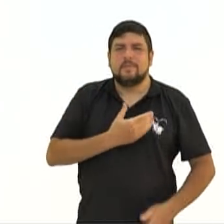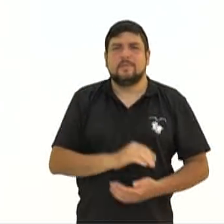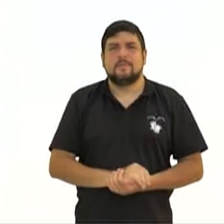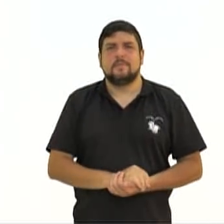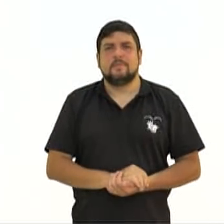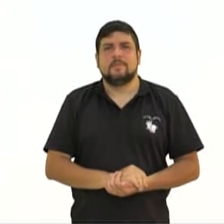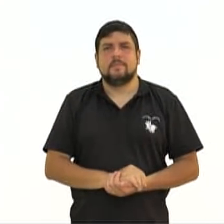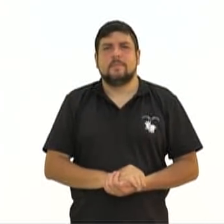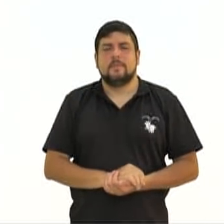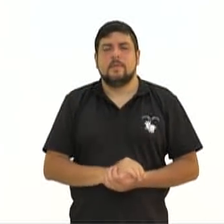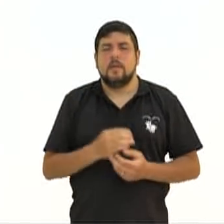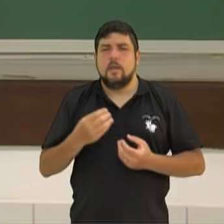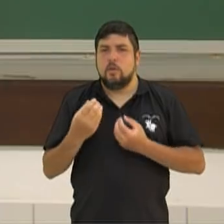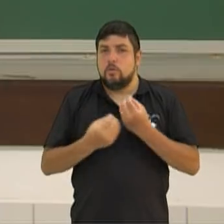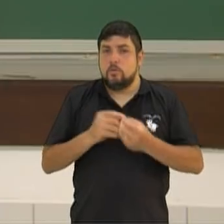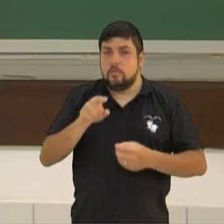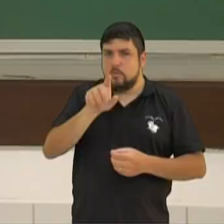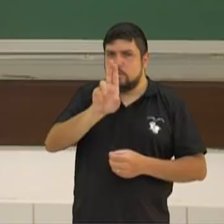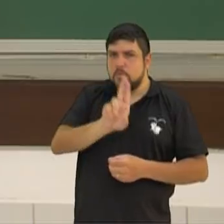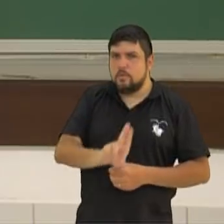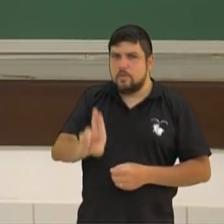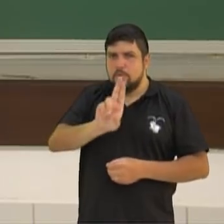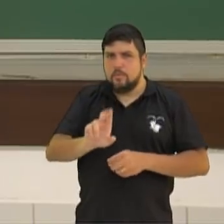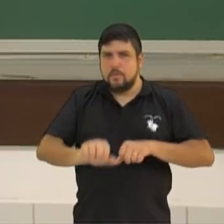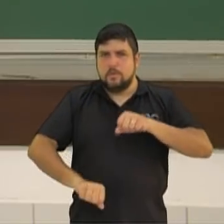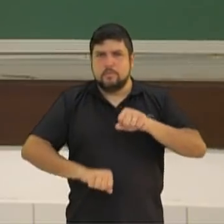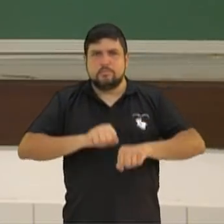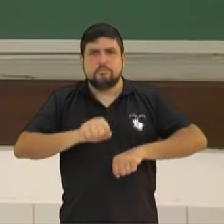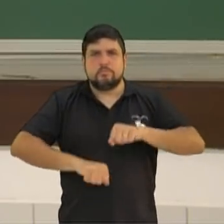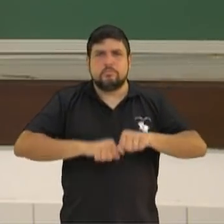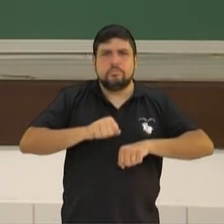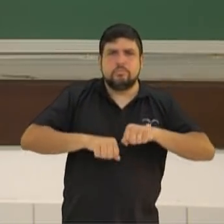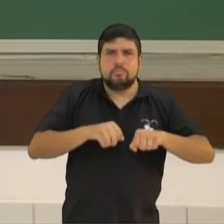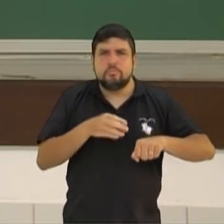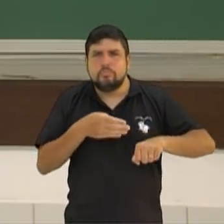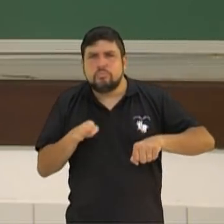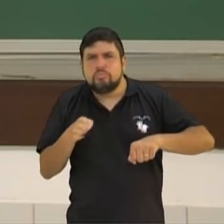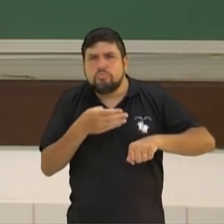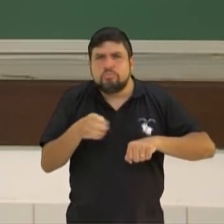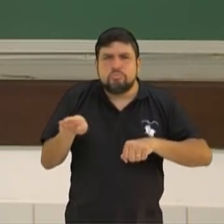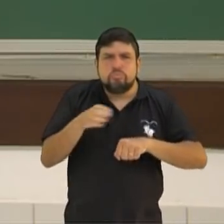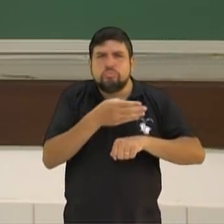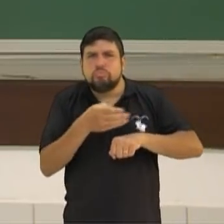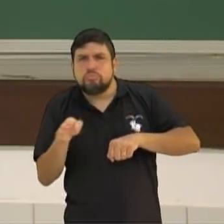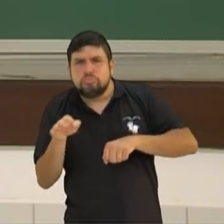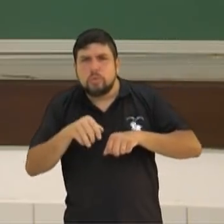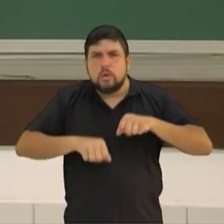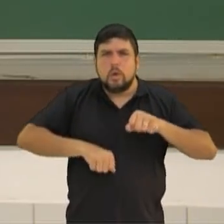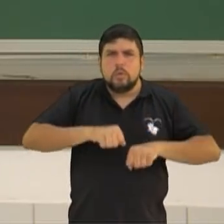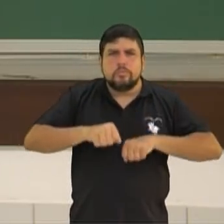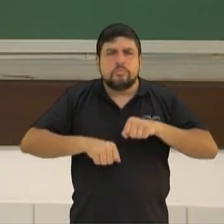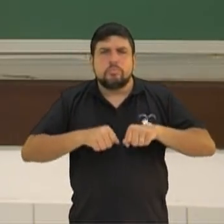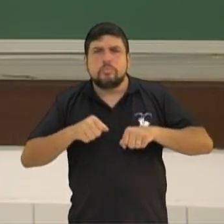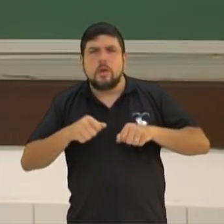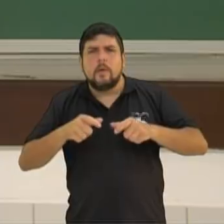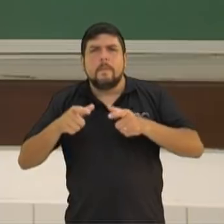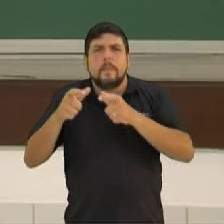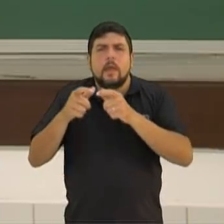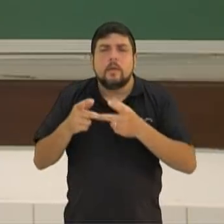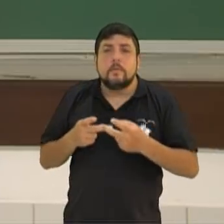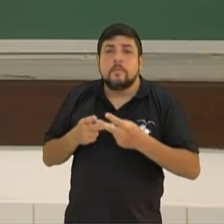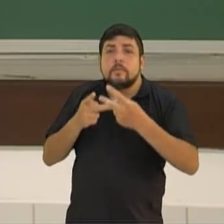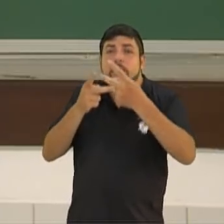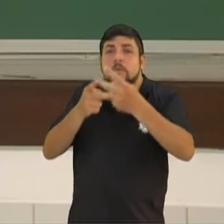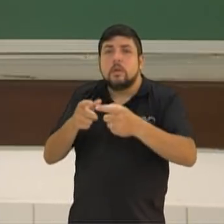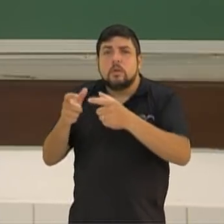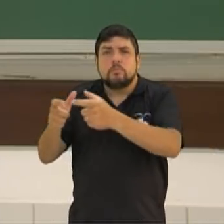sua bicicleta, né, ou usar uma bicicleta de mountain bike para andar por lugares, né, conhecer lugares dentro